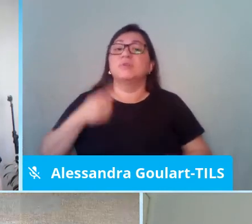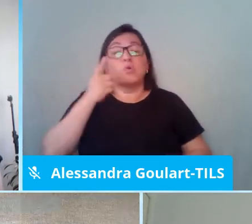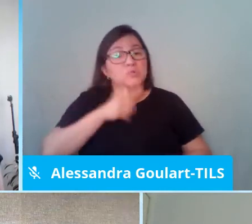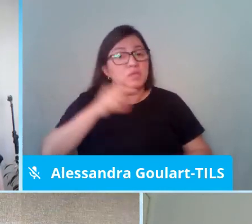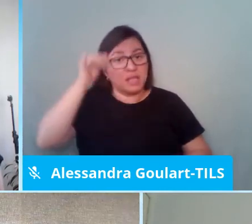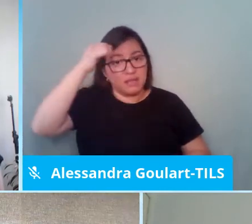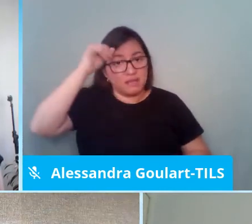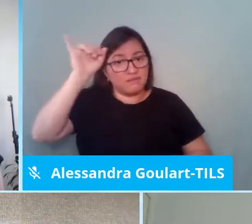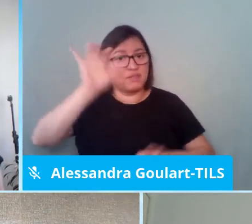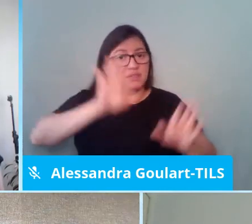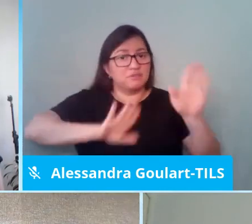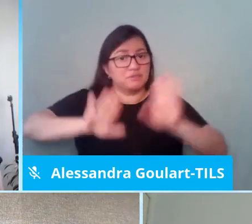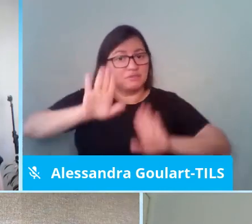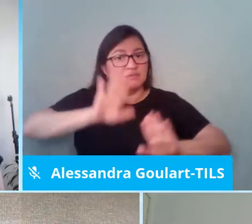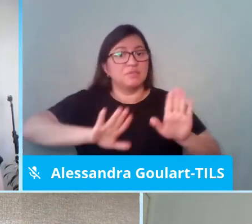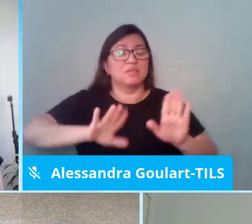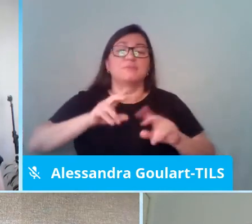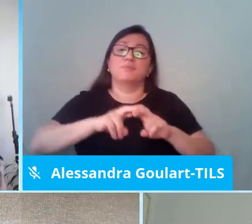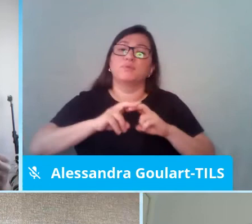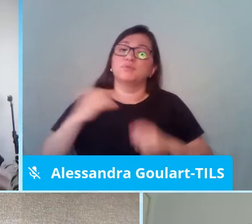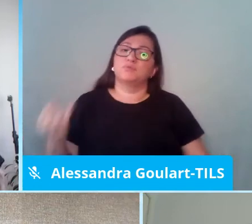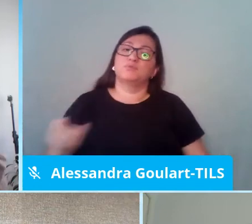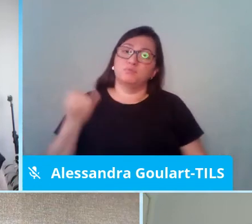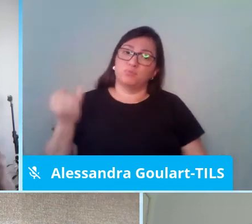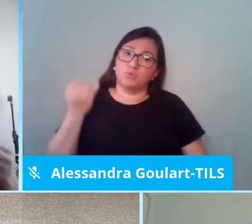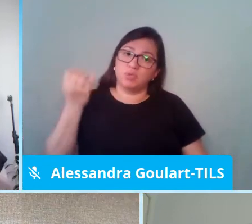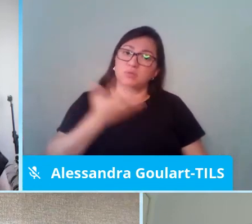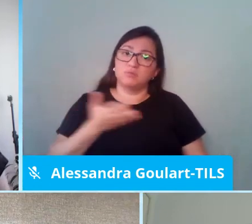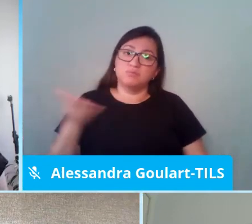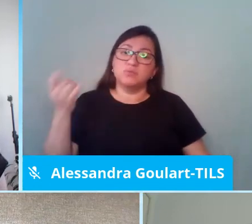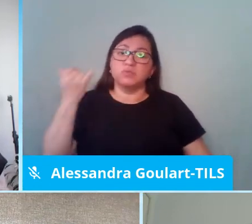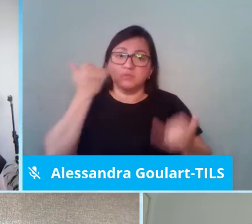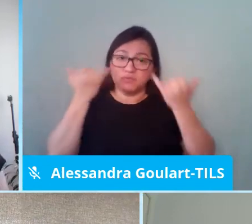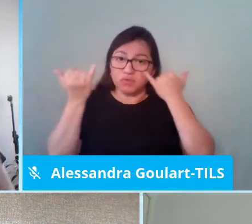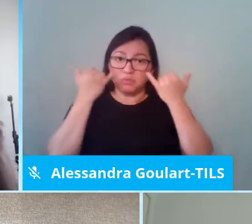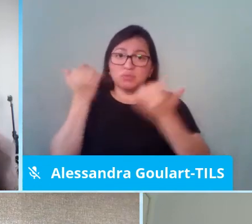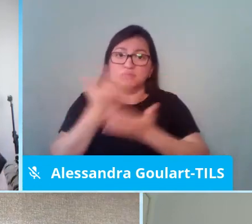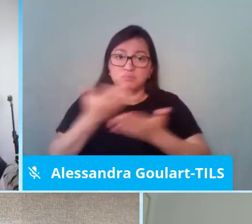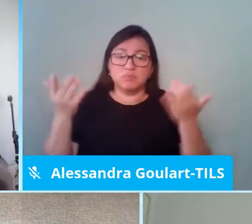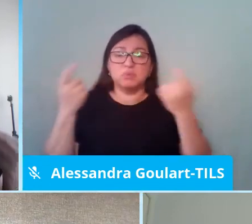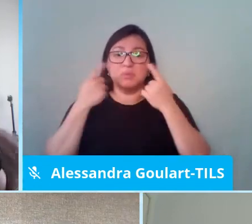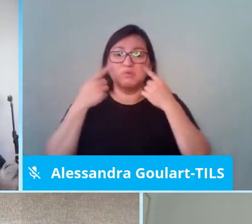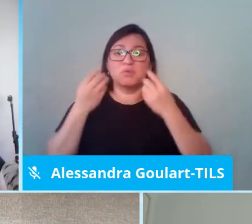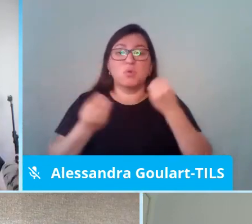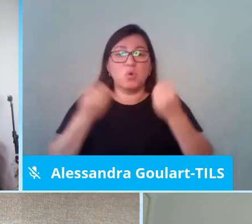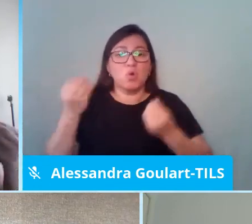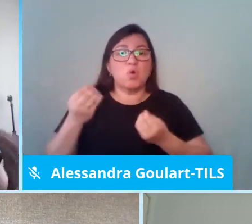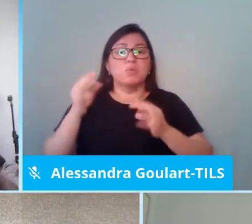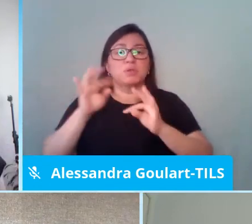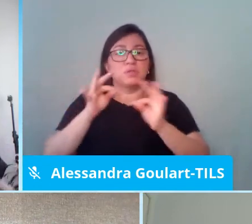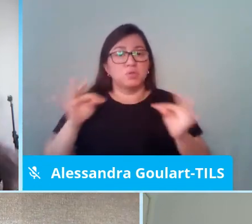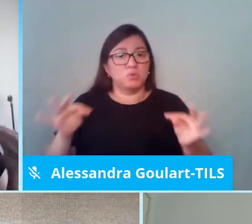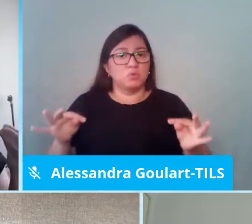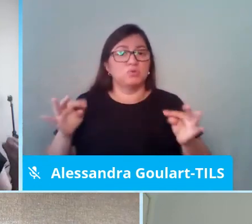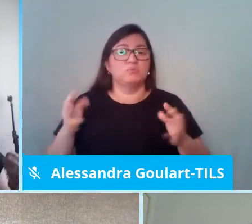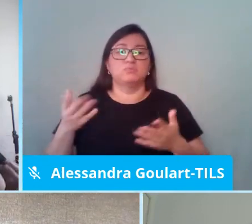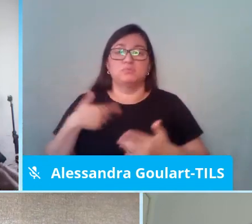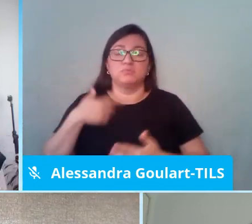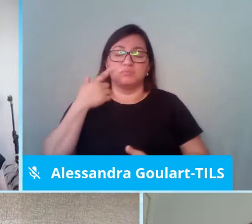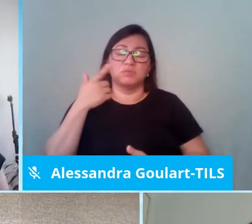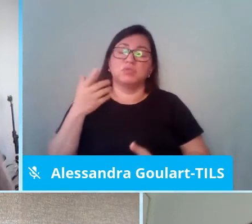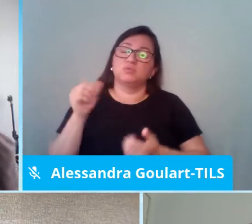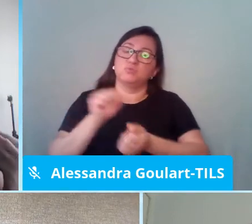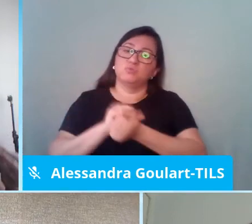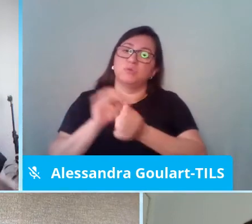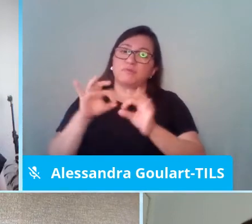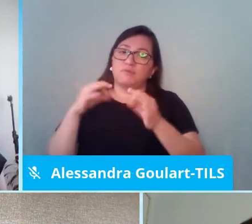Então, cada informação que a gente possa socializar, um trabalho de formiguinha mesmo, né? Junto com as famílias,